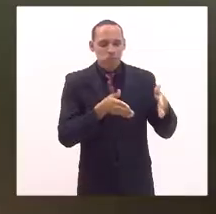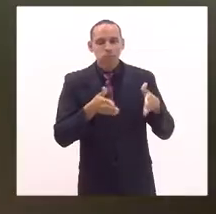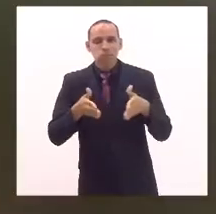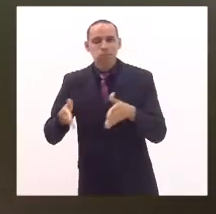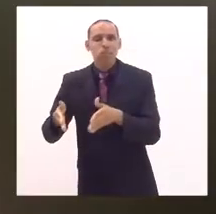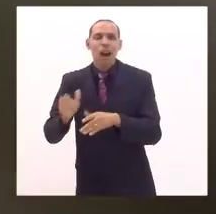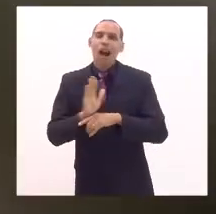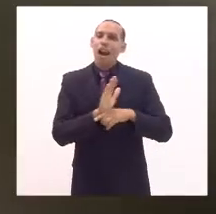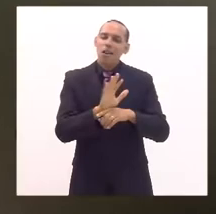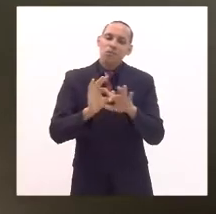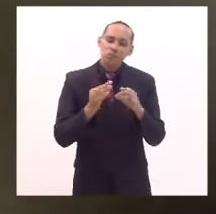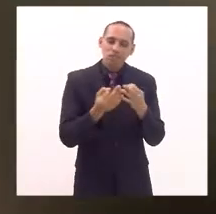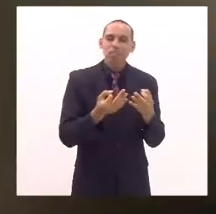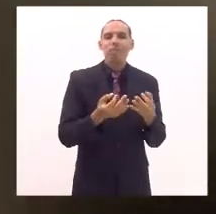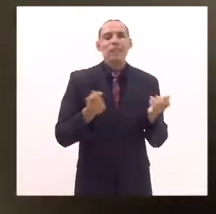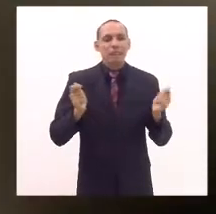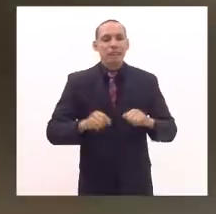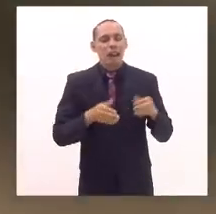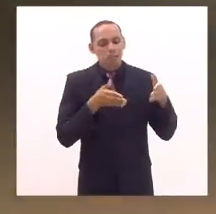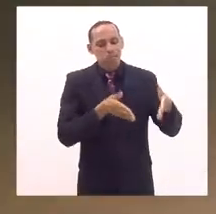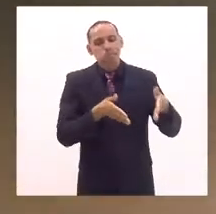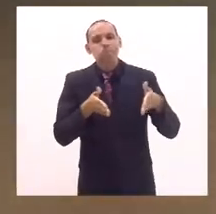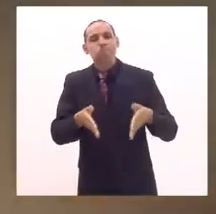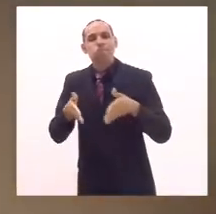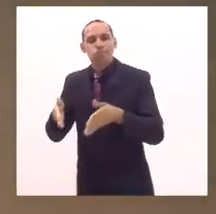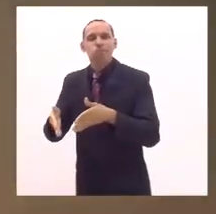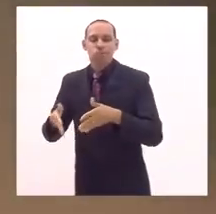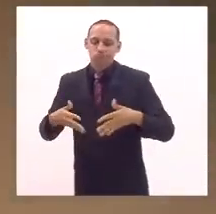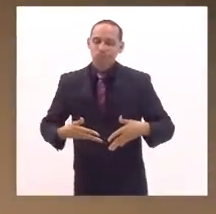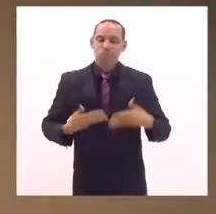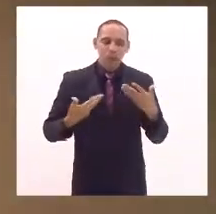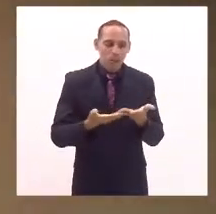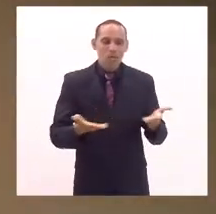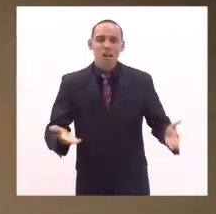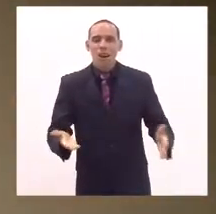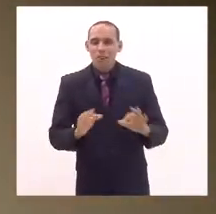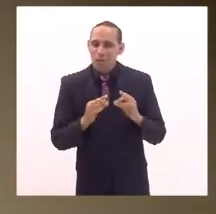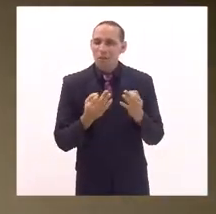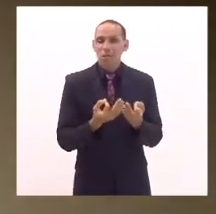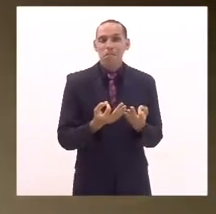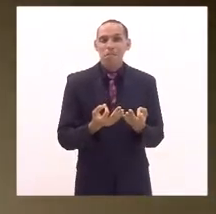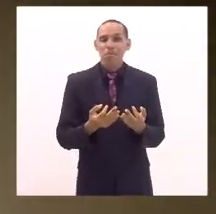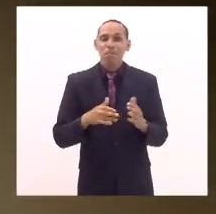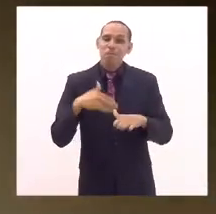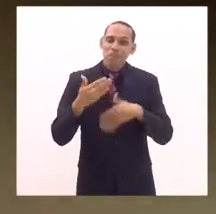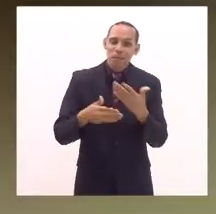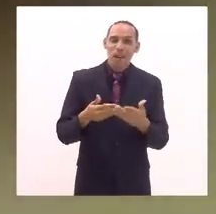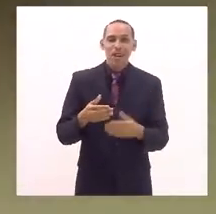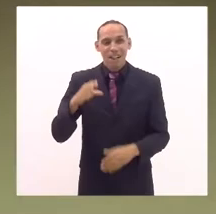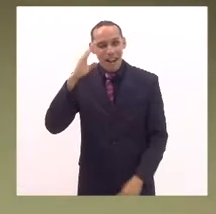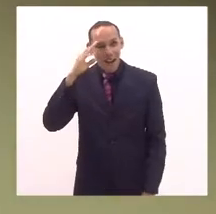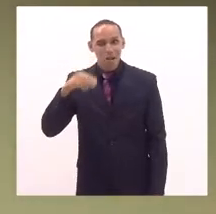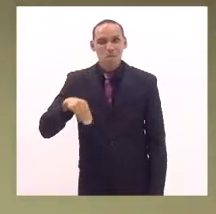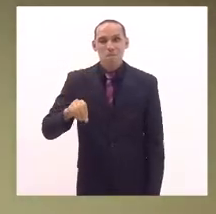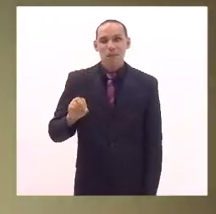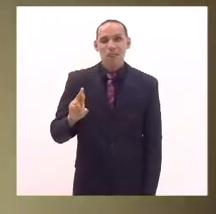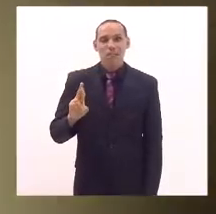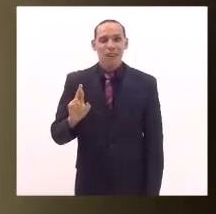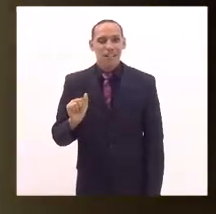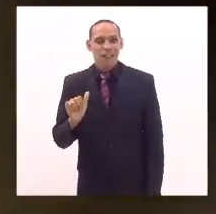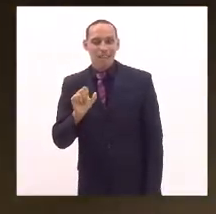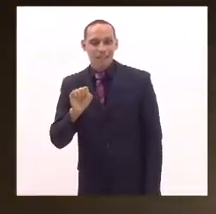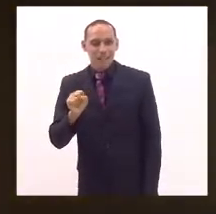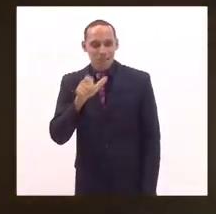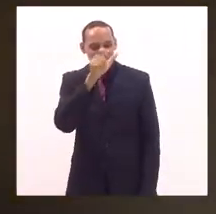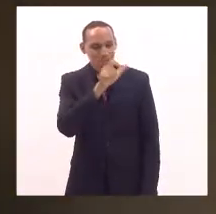às famílias que puderam realizar um funeral digno para os seus entes. Por fim, o Cabo Moraes tem como